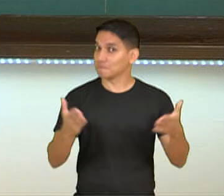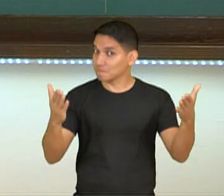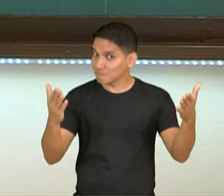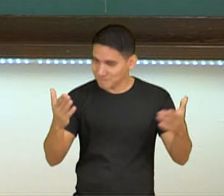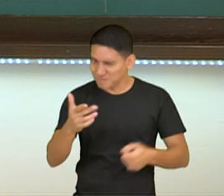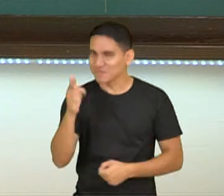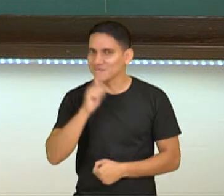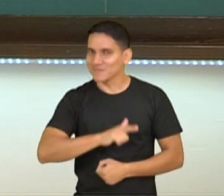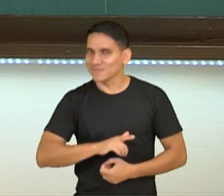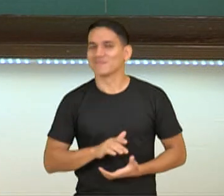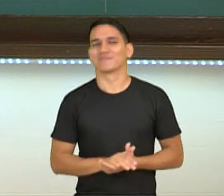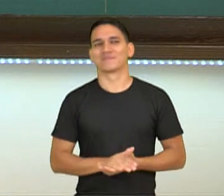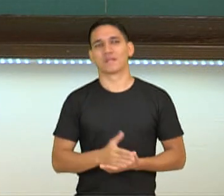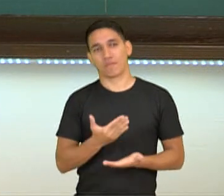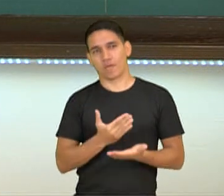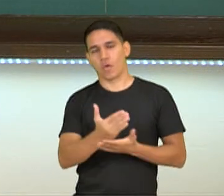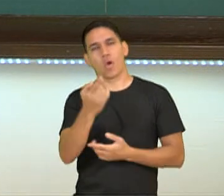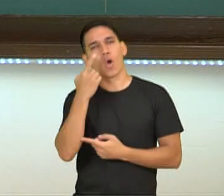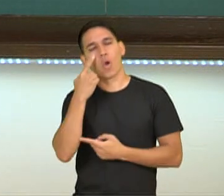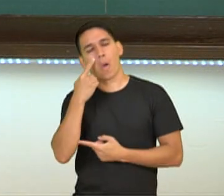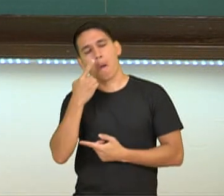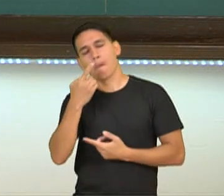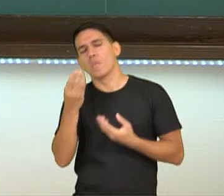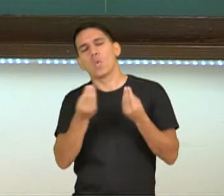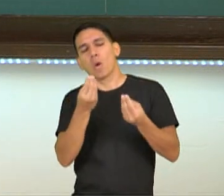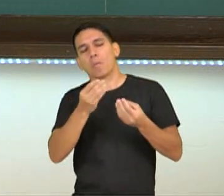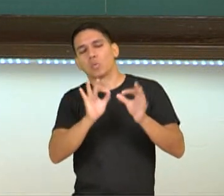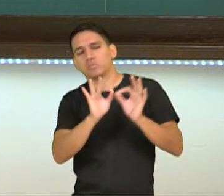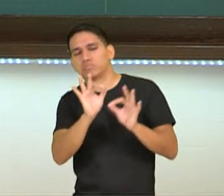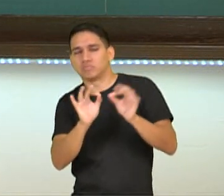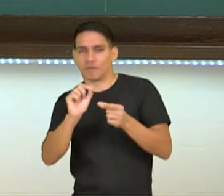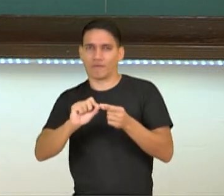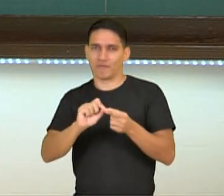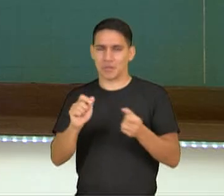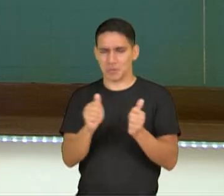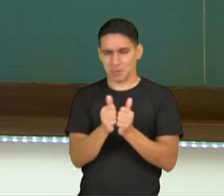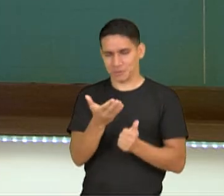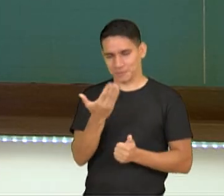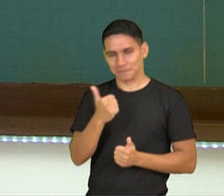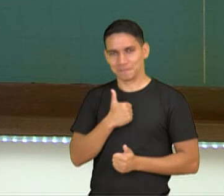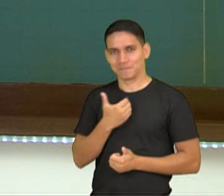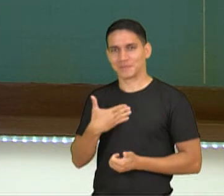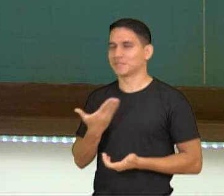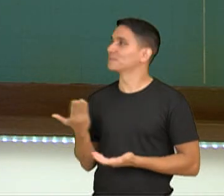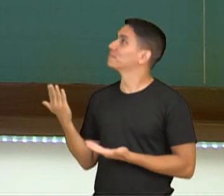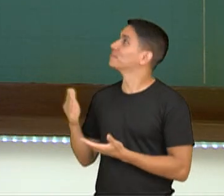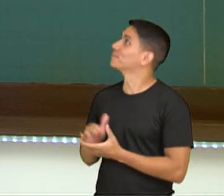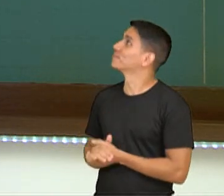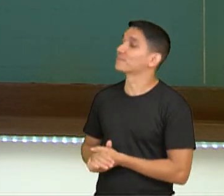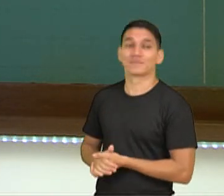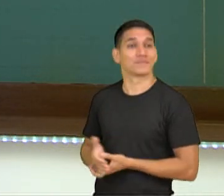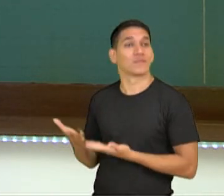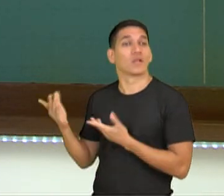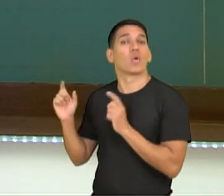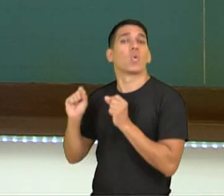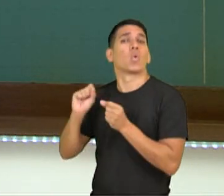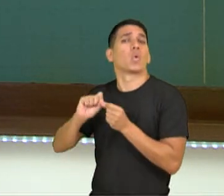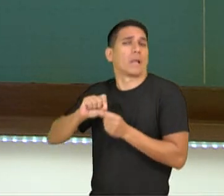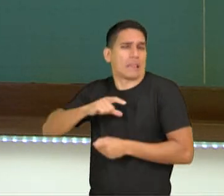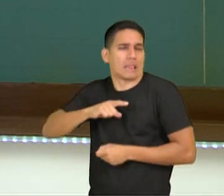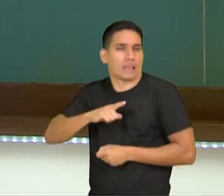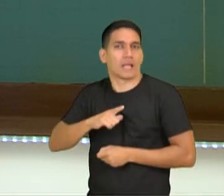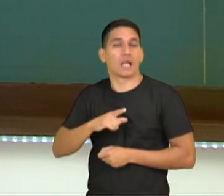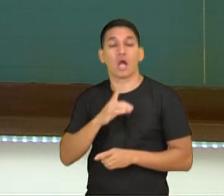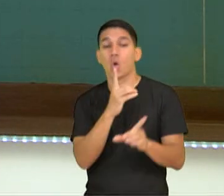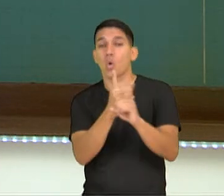E aí, galerinha, vamos lá? Vamos discutir esse exercício aqui com a professora? Então, vamos lá, olha só. Então, o que que a gente tem? Vamos encontrar